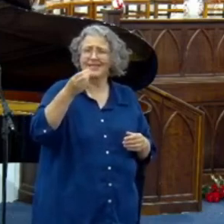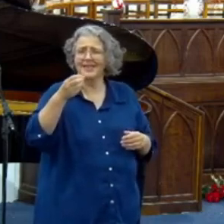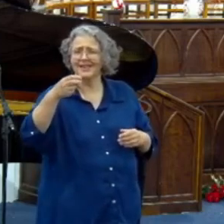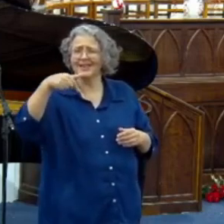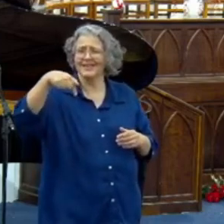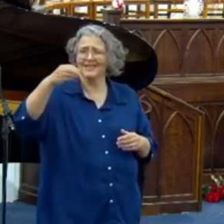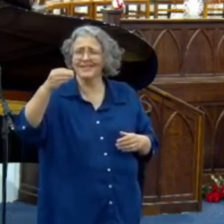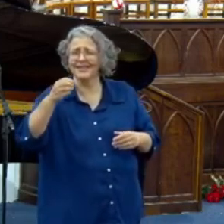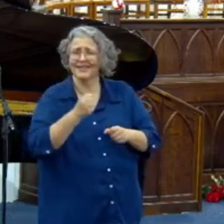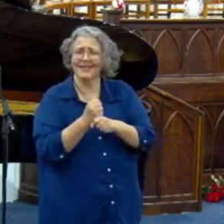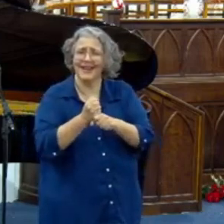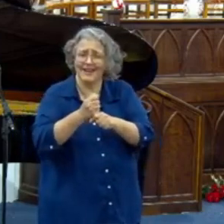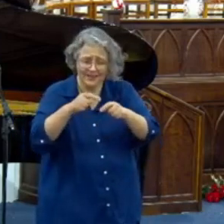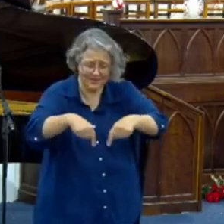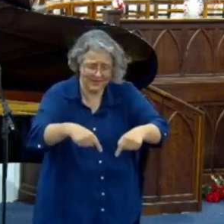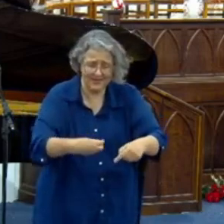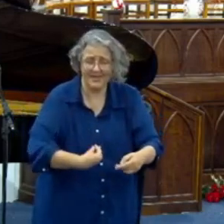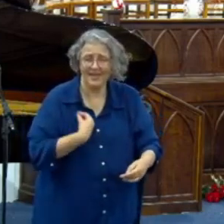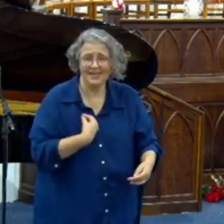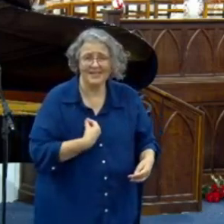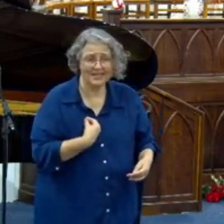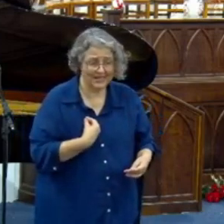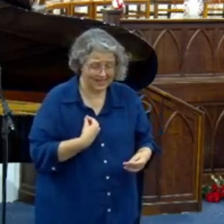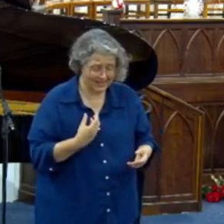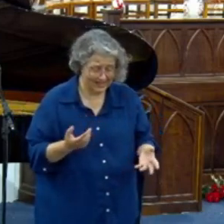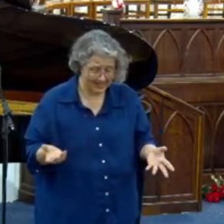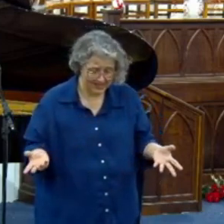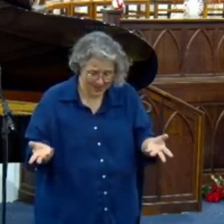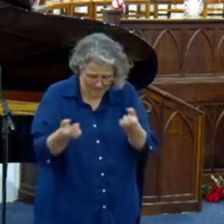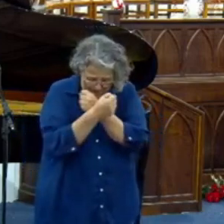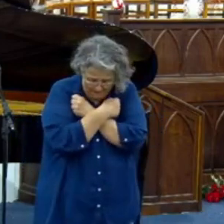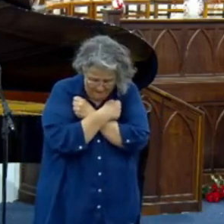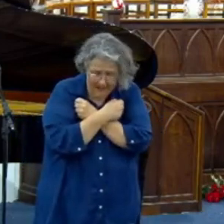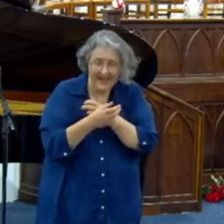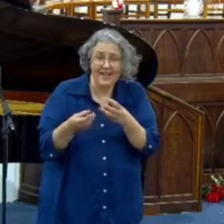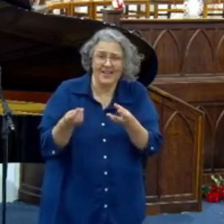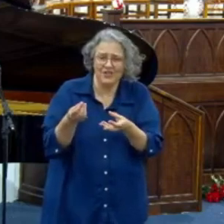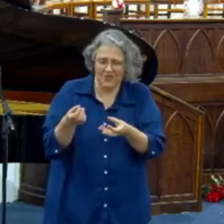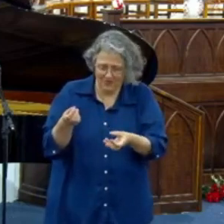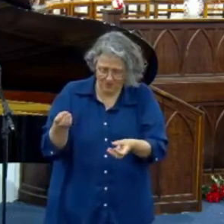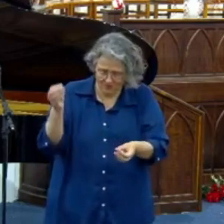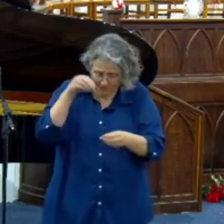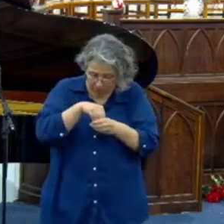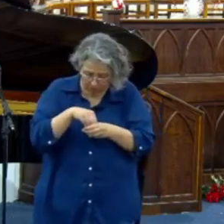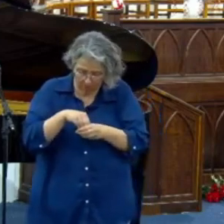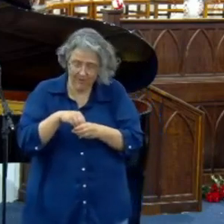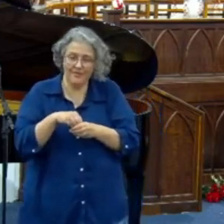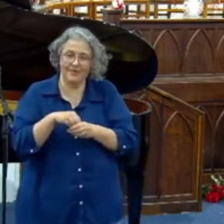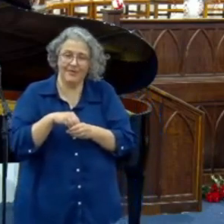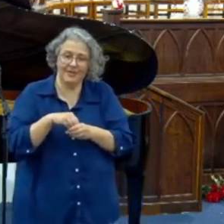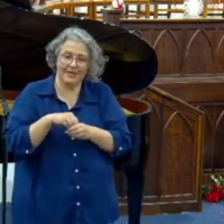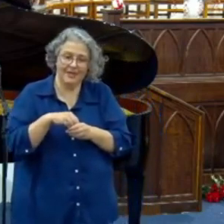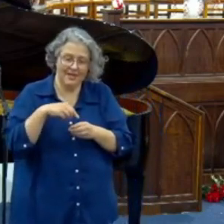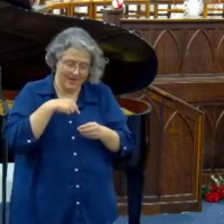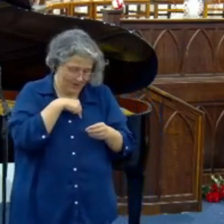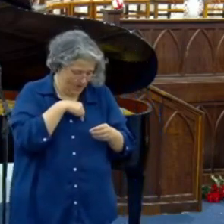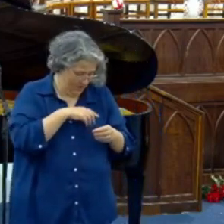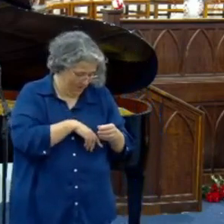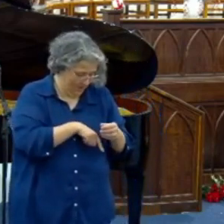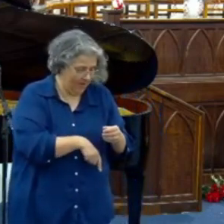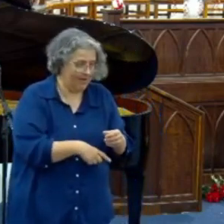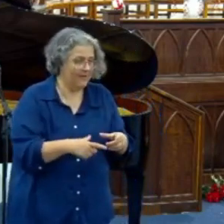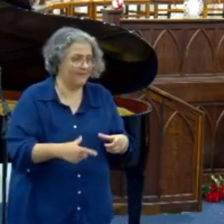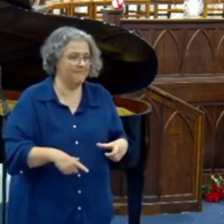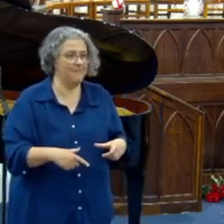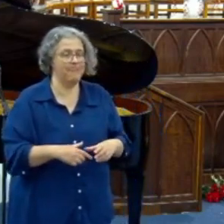como uma pedra fundamental. Nós acabamos de abrir a nossa pedra fundamental, que estava guardada, foi enterrada em algum